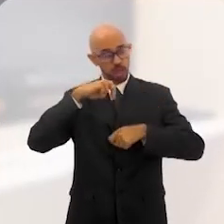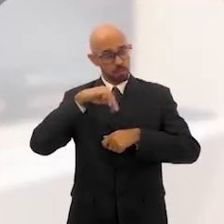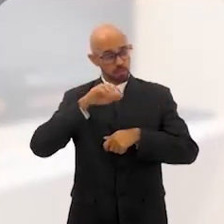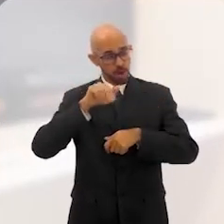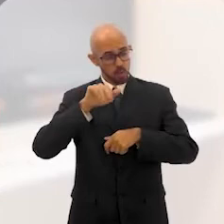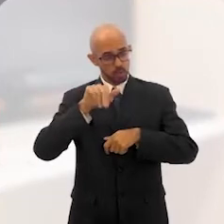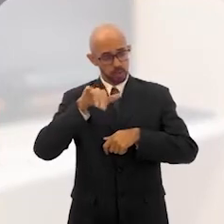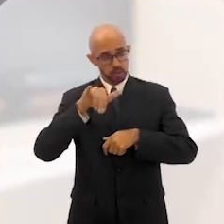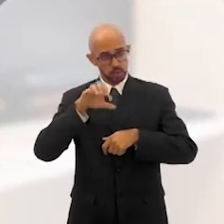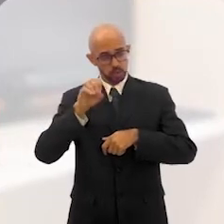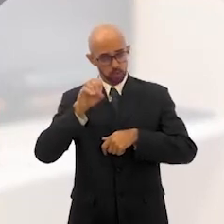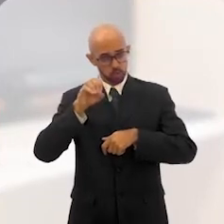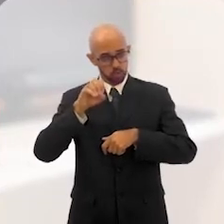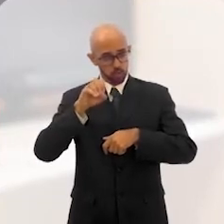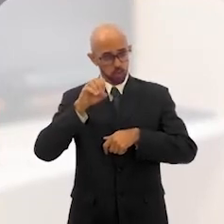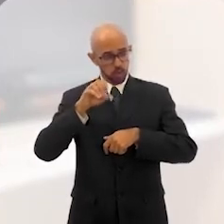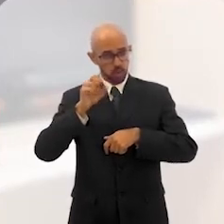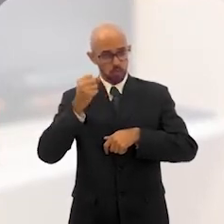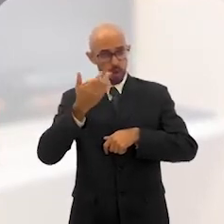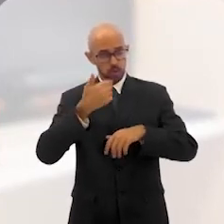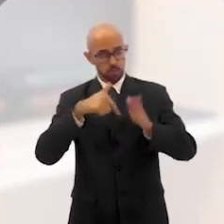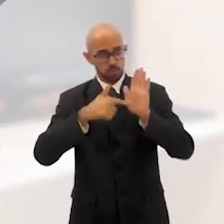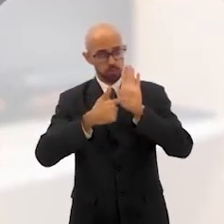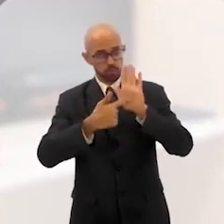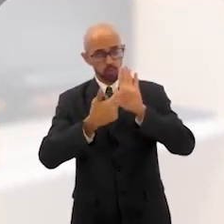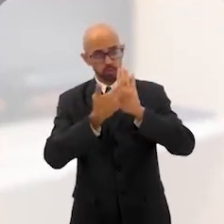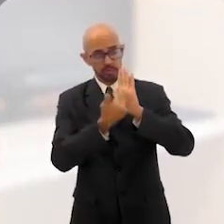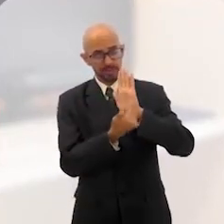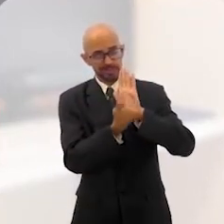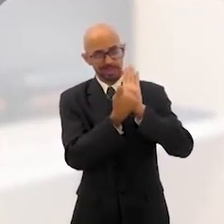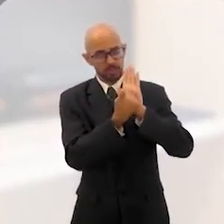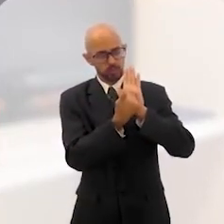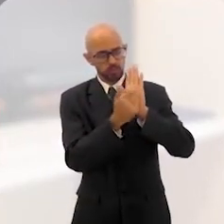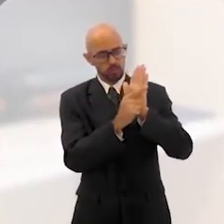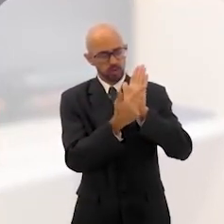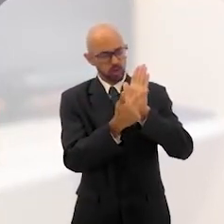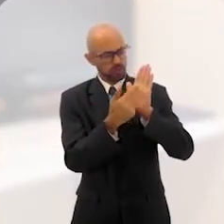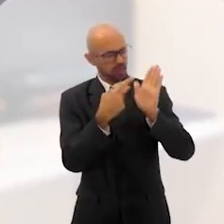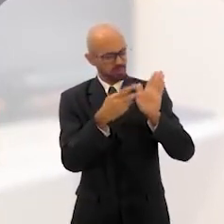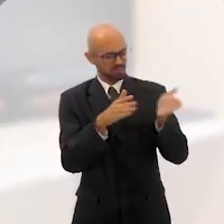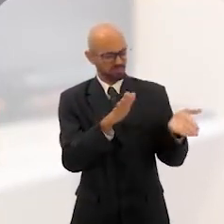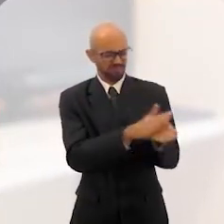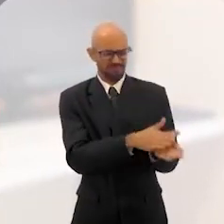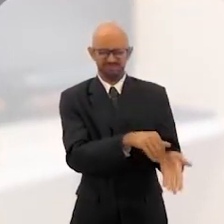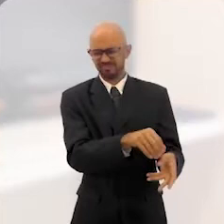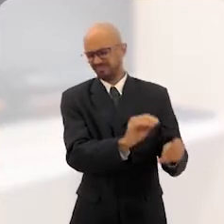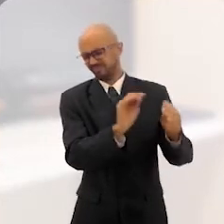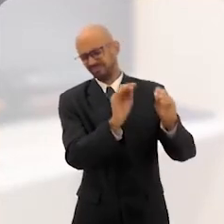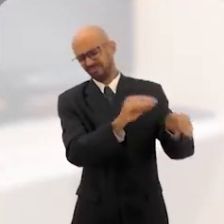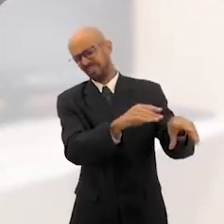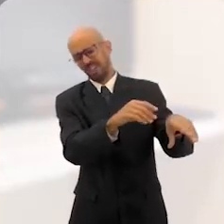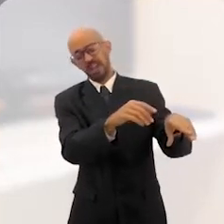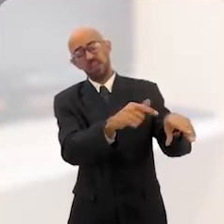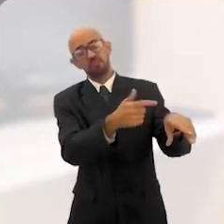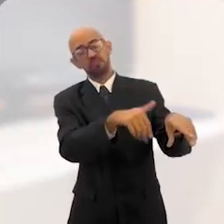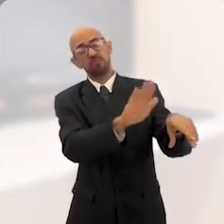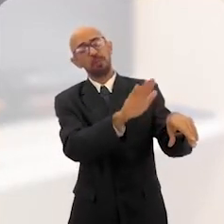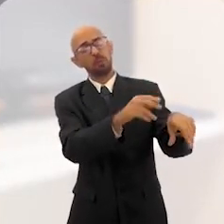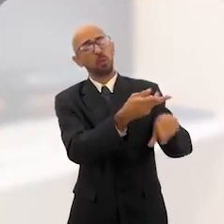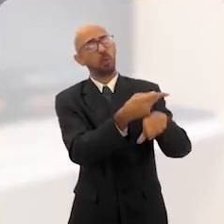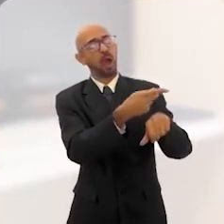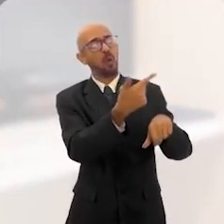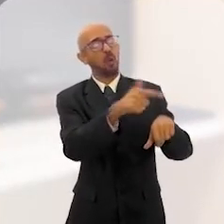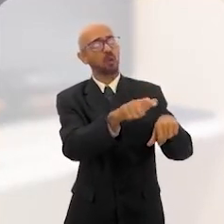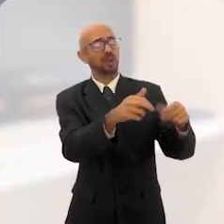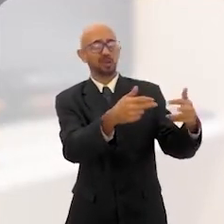foi apresentar os primeiros desenhos dele no jornal, o cara fechou a pasta e falou: meu filho, procura outra coisa que isso não dá